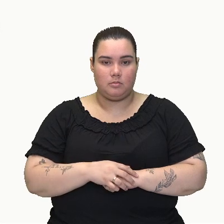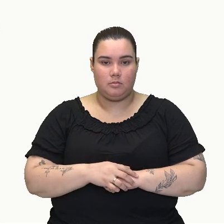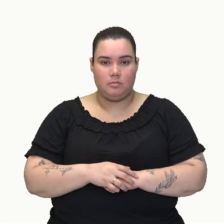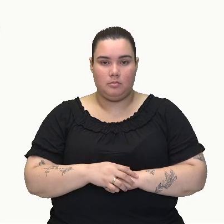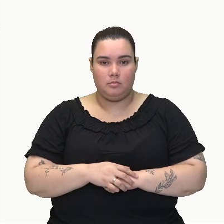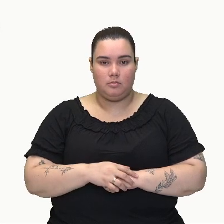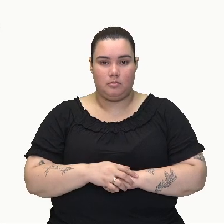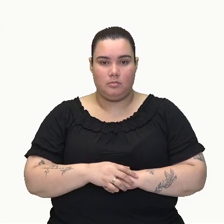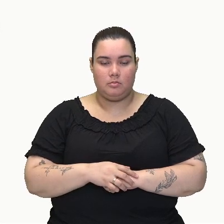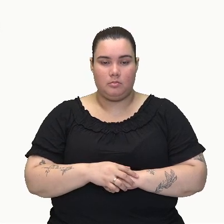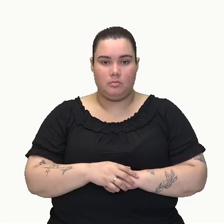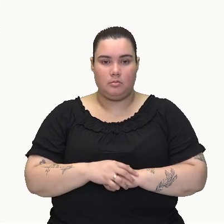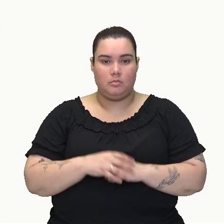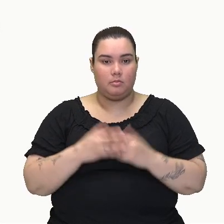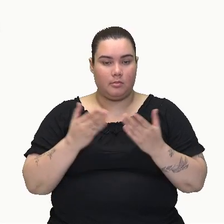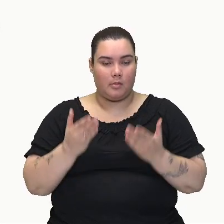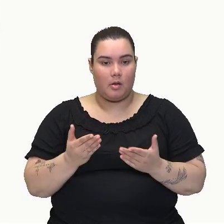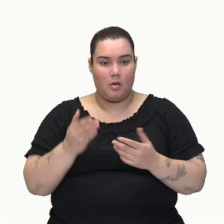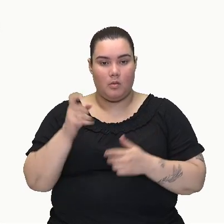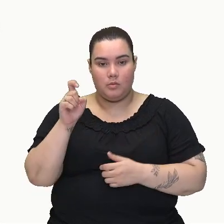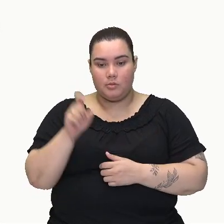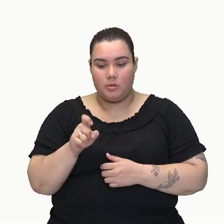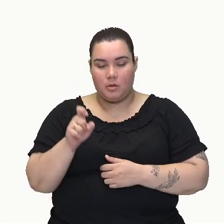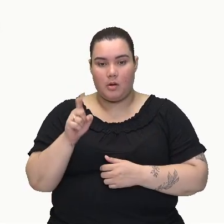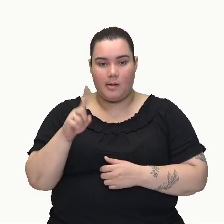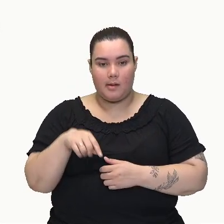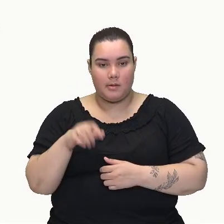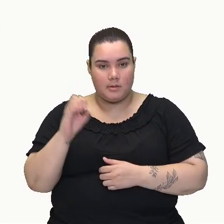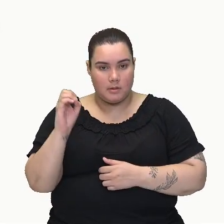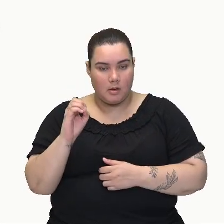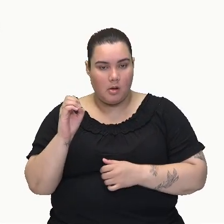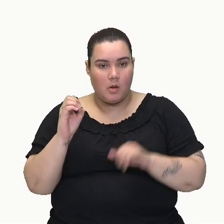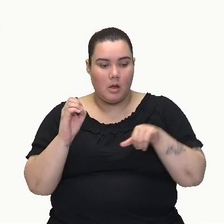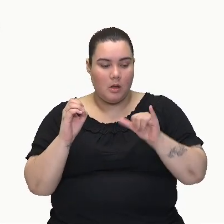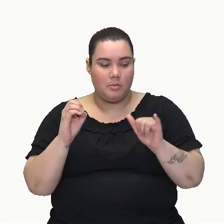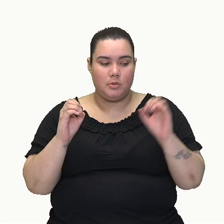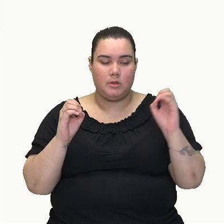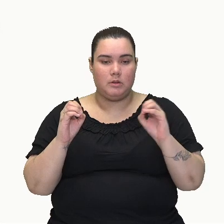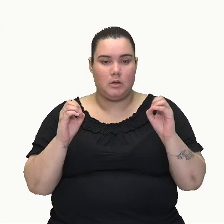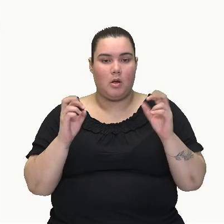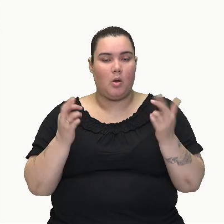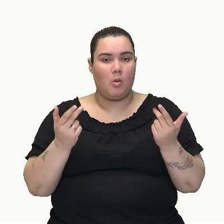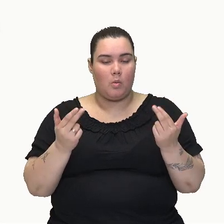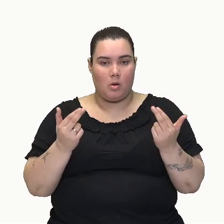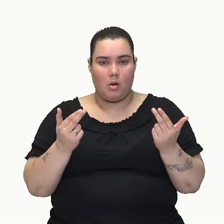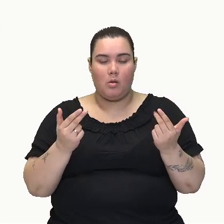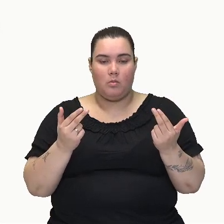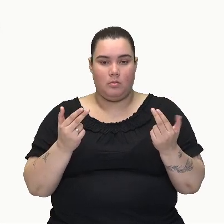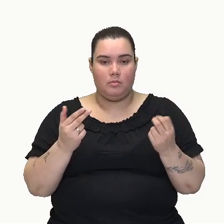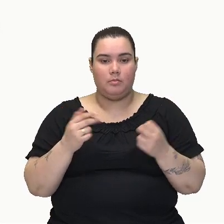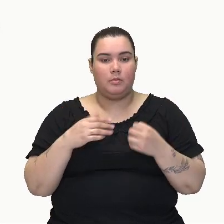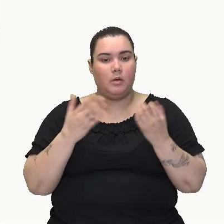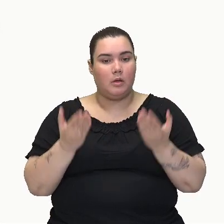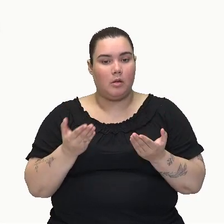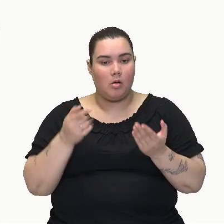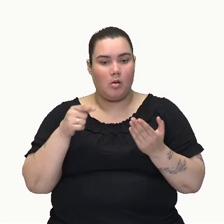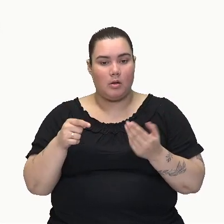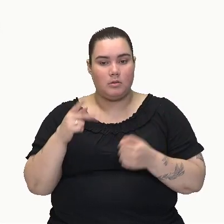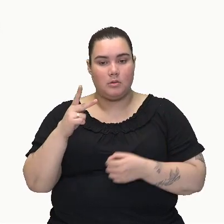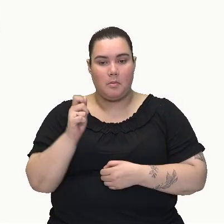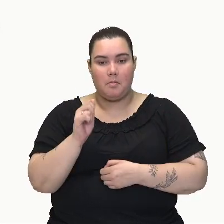Então, note que quando x for igual a 0, temos y igual a 0 também. Então, nesse caso aqui, o par